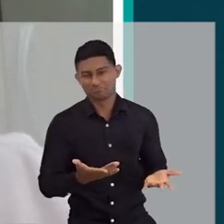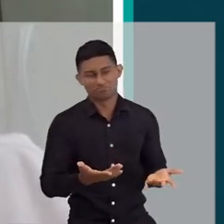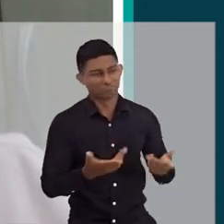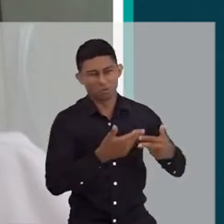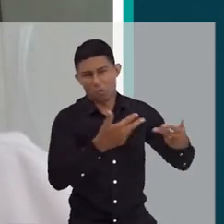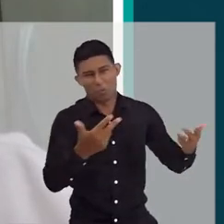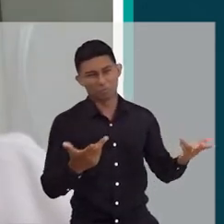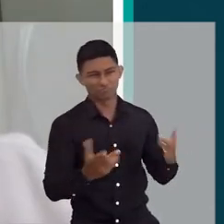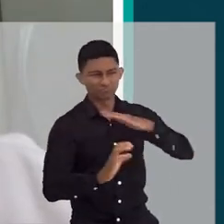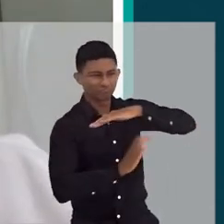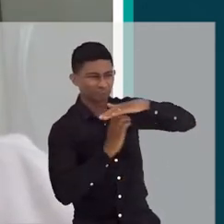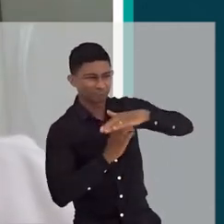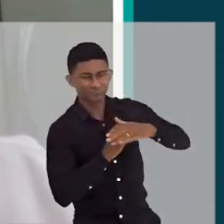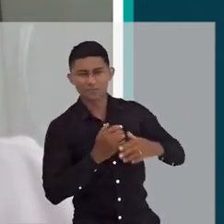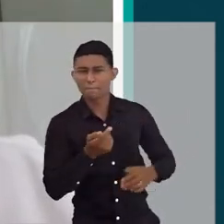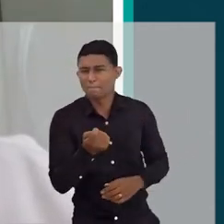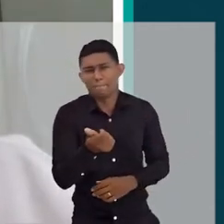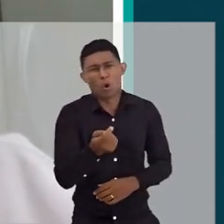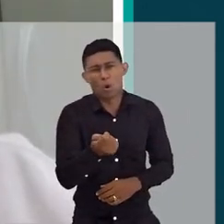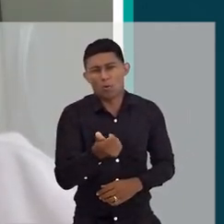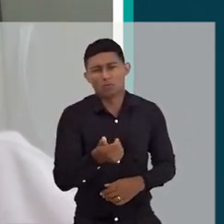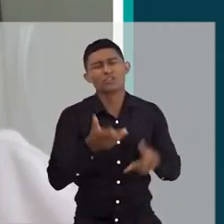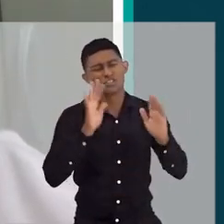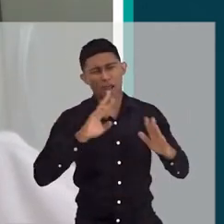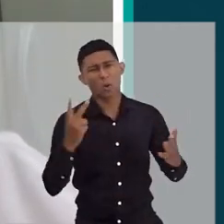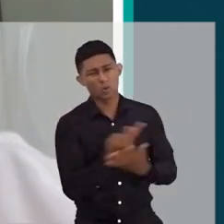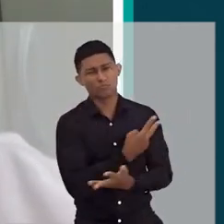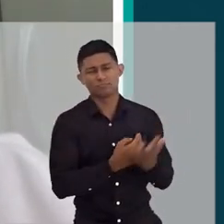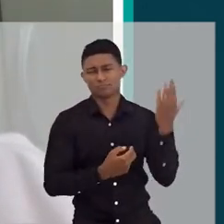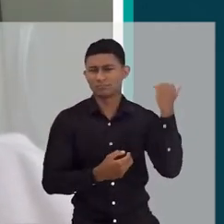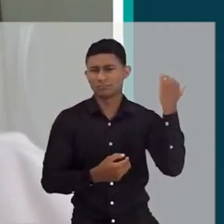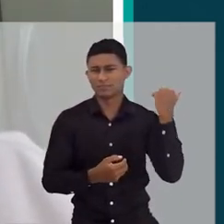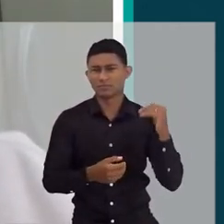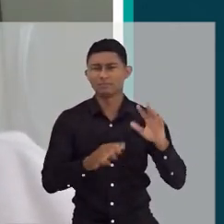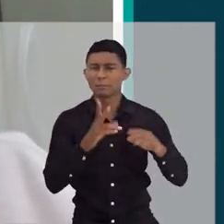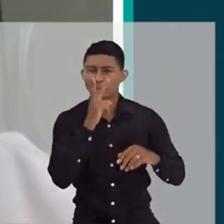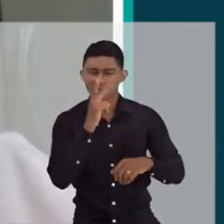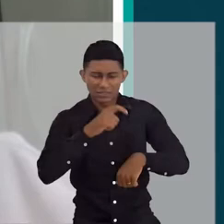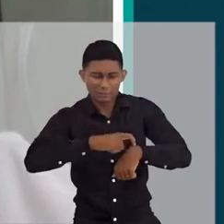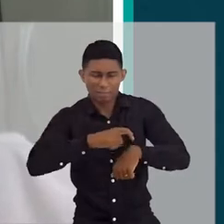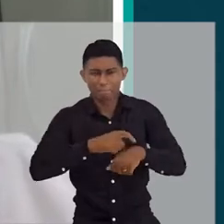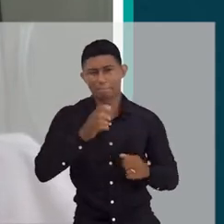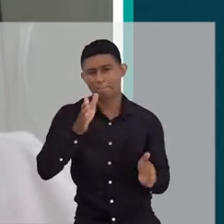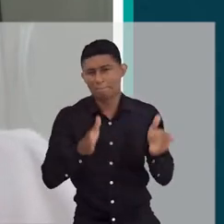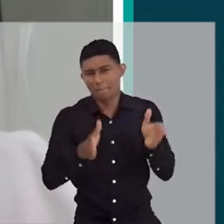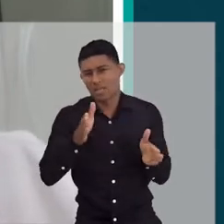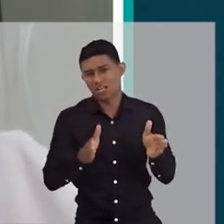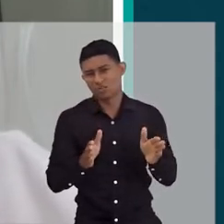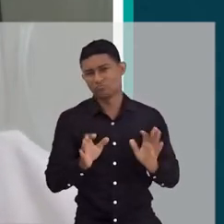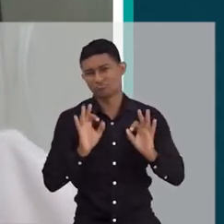parcerias com algumas marcas, né, grandes e tudo, mas sempre em determinados períodos, né?